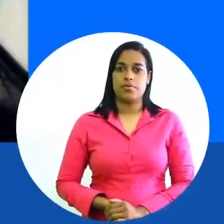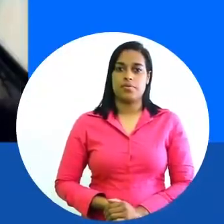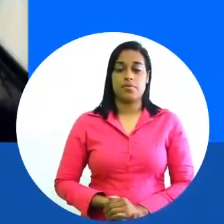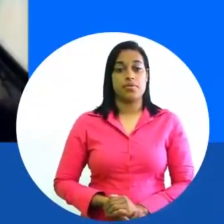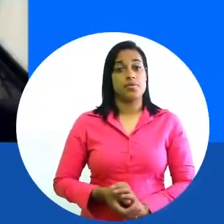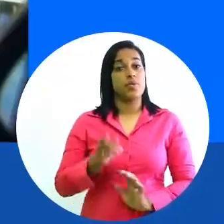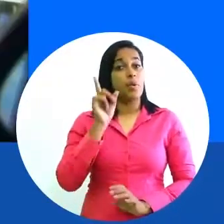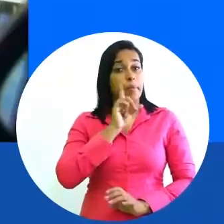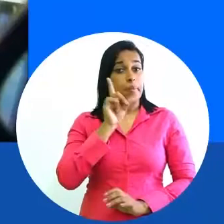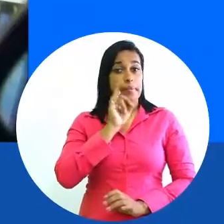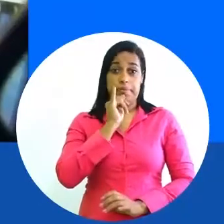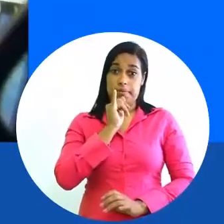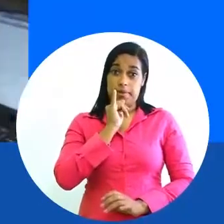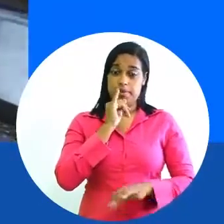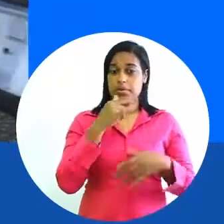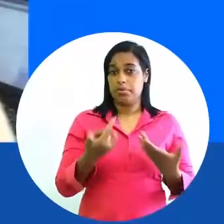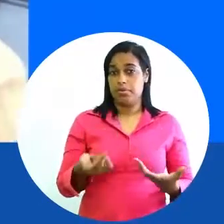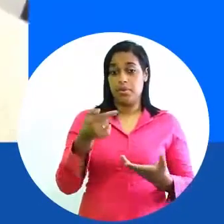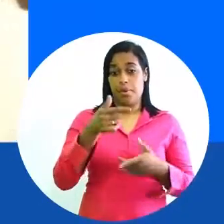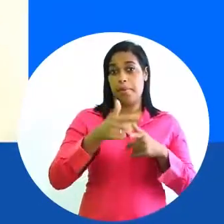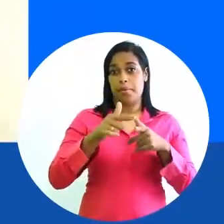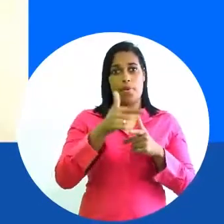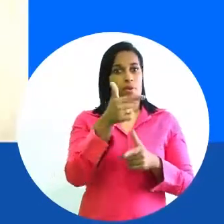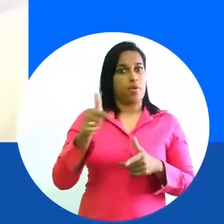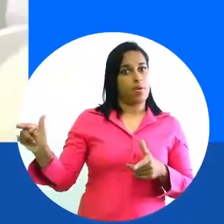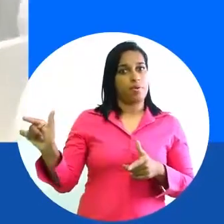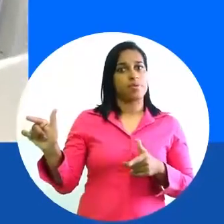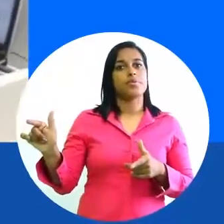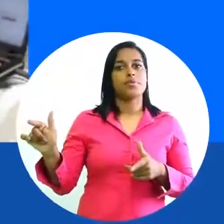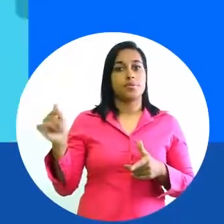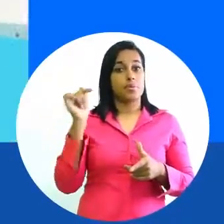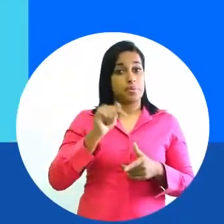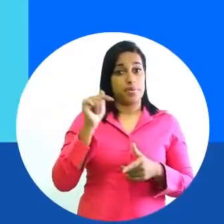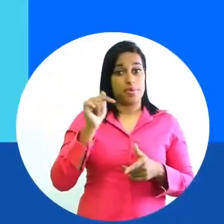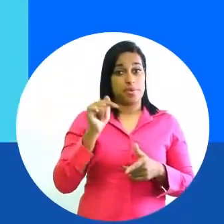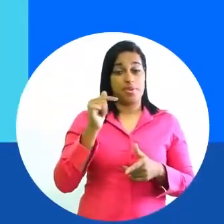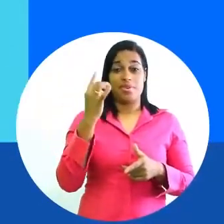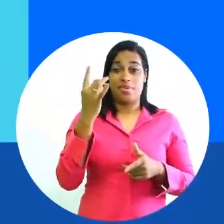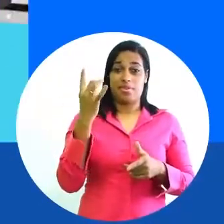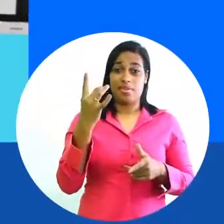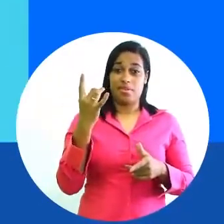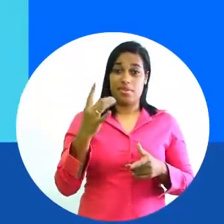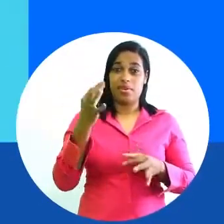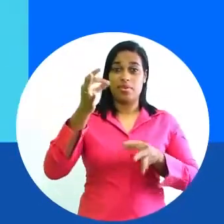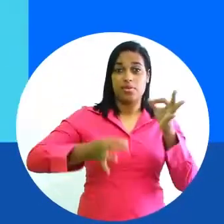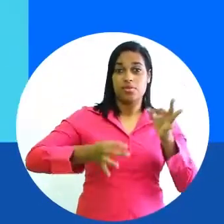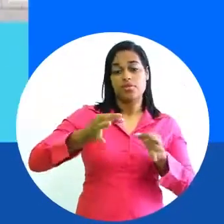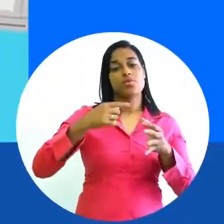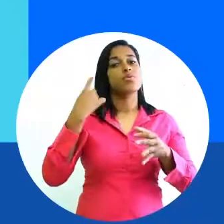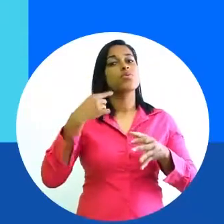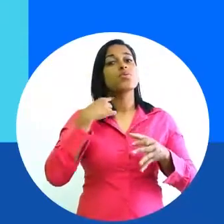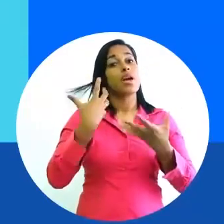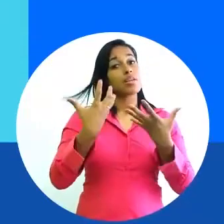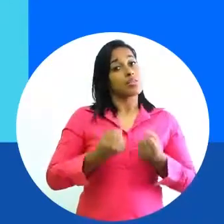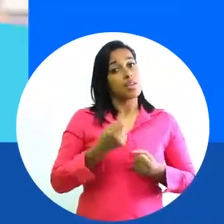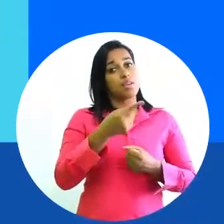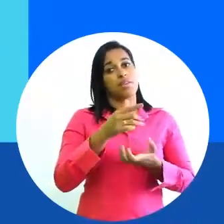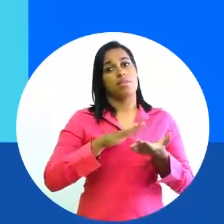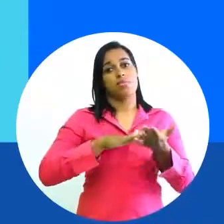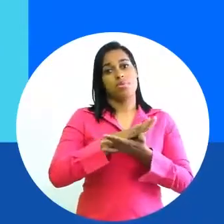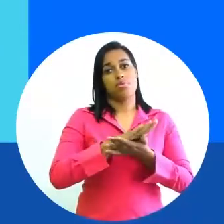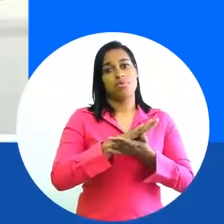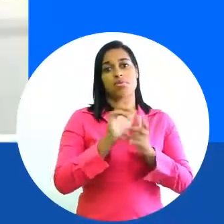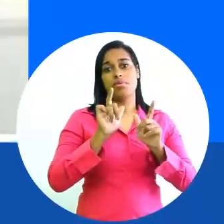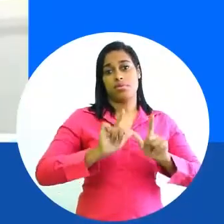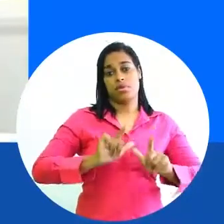Nos Estados Unidos, por exemplo, a situação é outra. Enquanto por aqui cabe ao juiz decidir se aceita ou não uma imagem